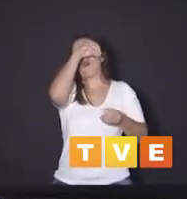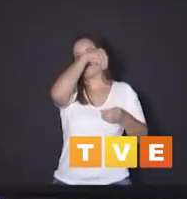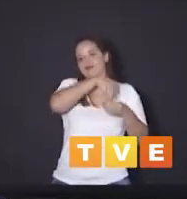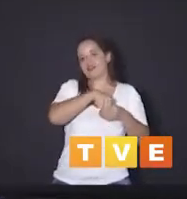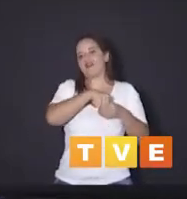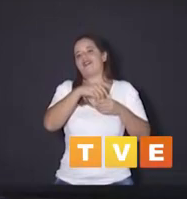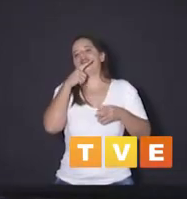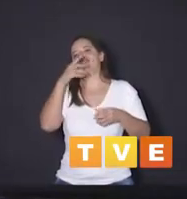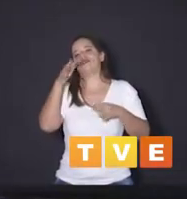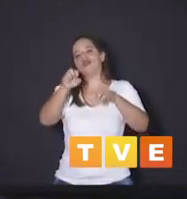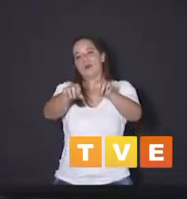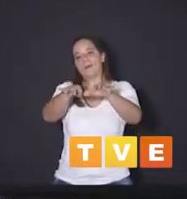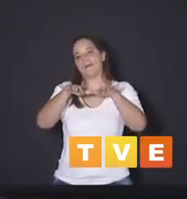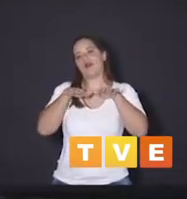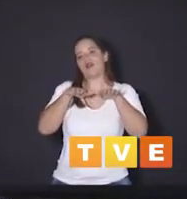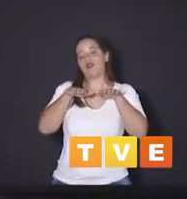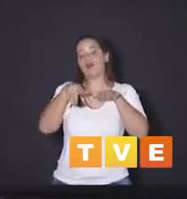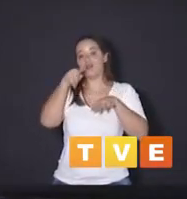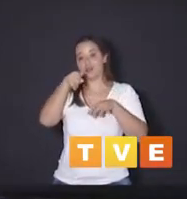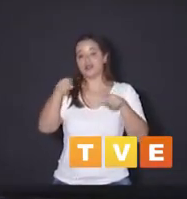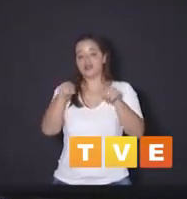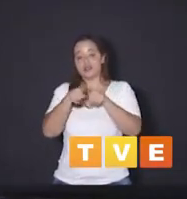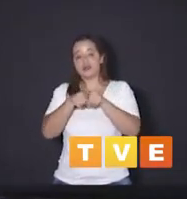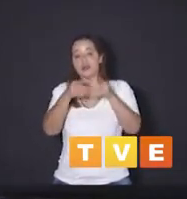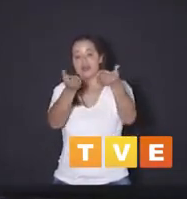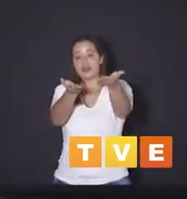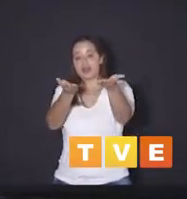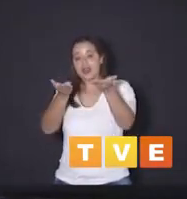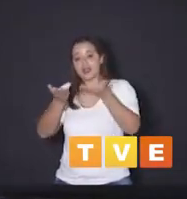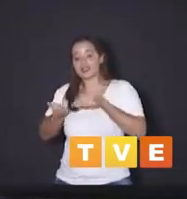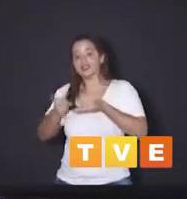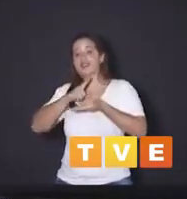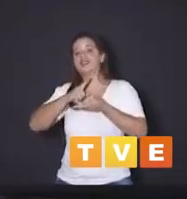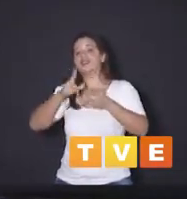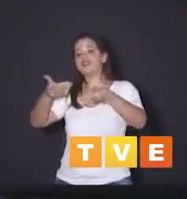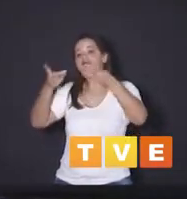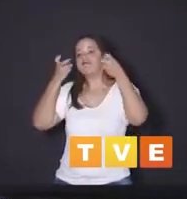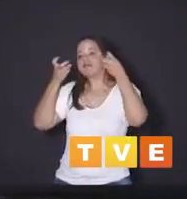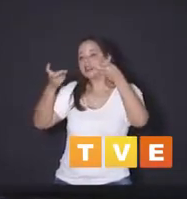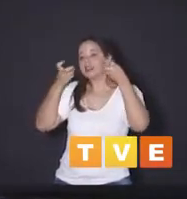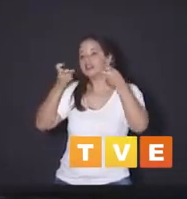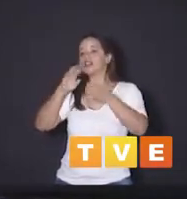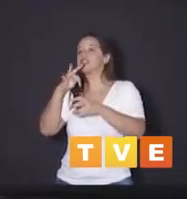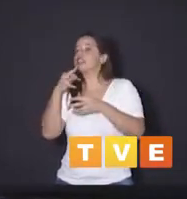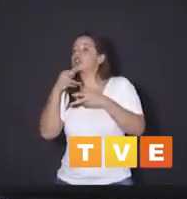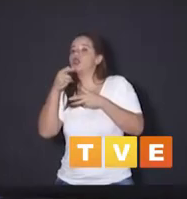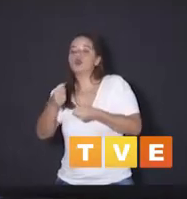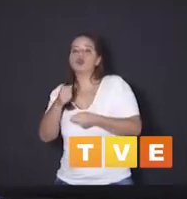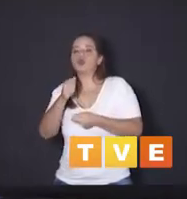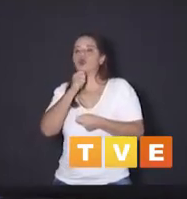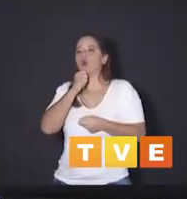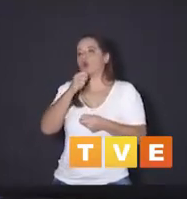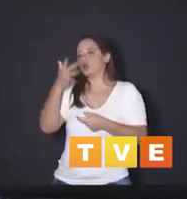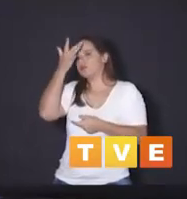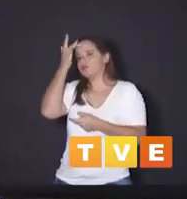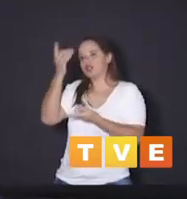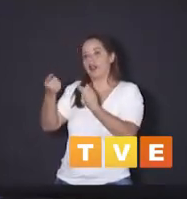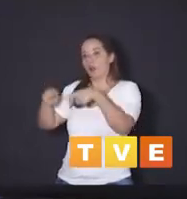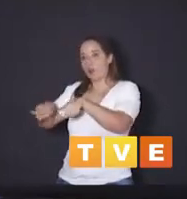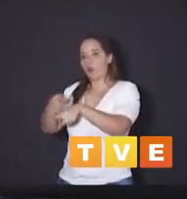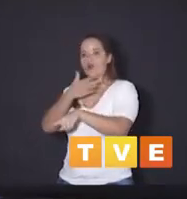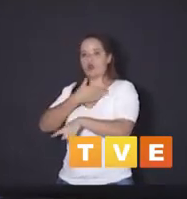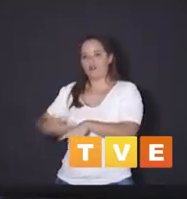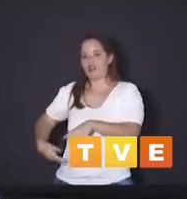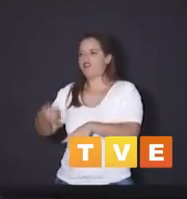não é e você também trazer que tem um aspecto ali que nem todo nem todos seu adversário não necessariamente